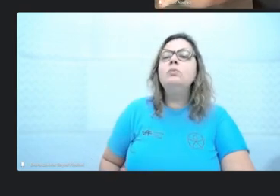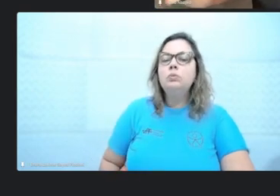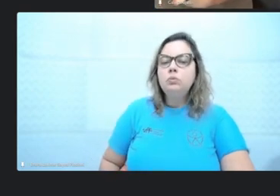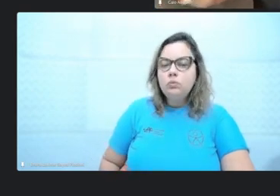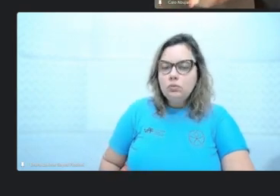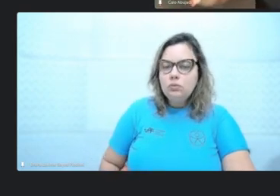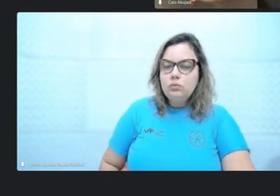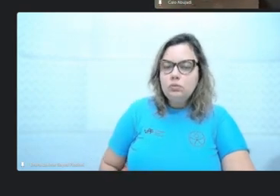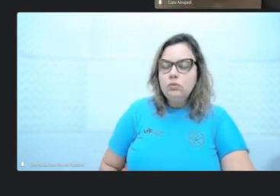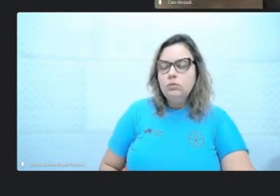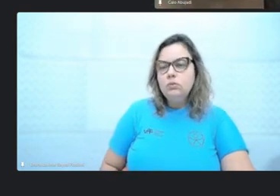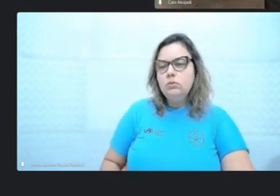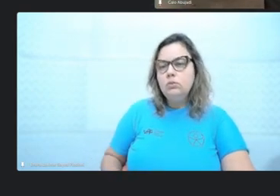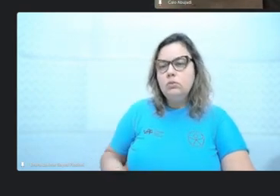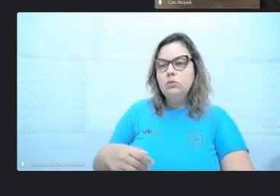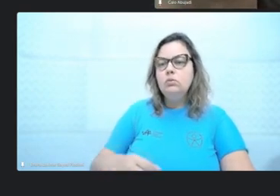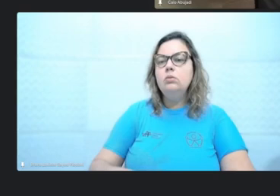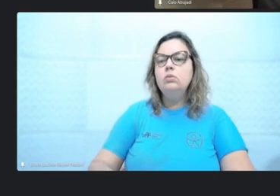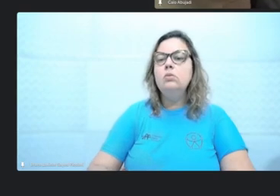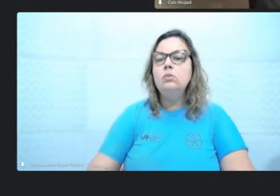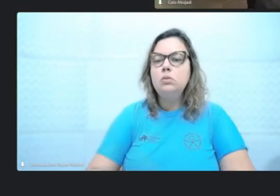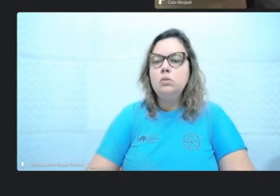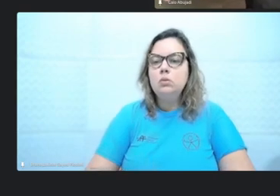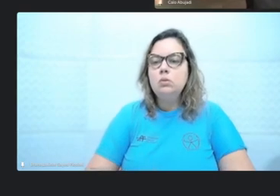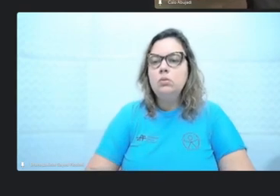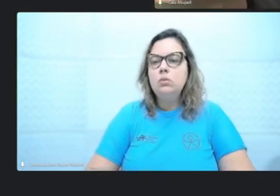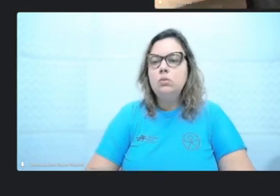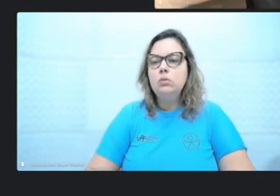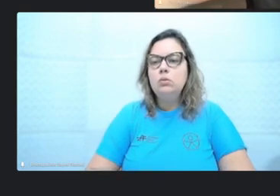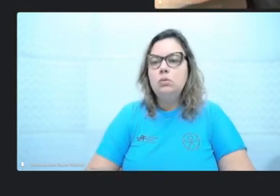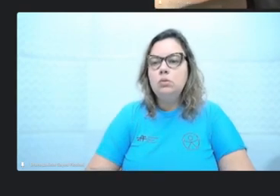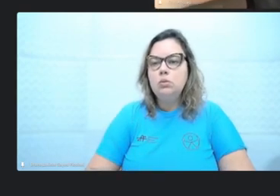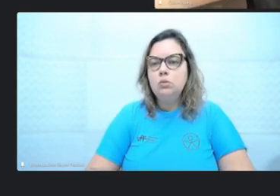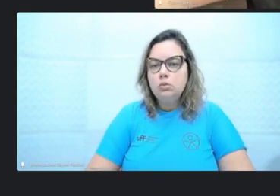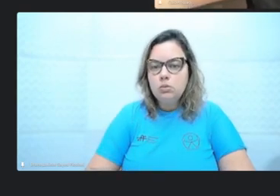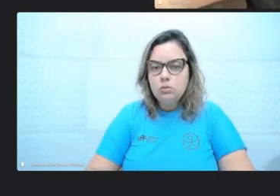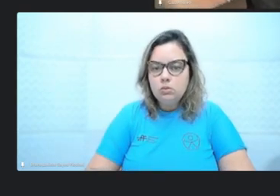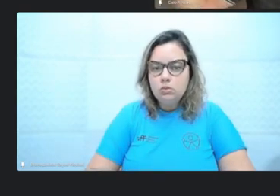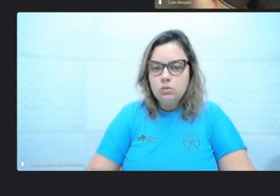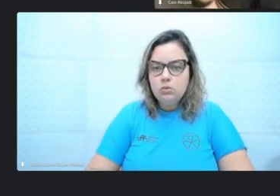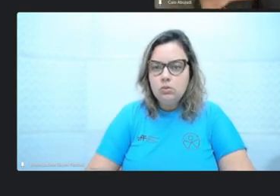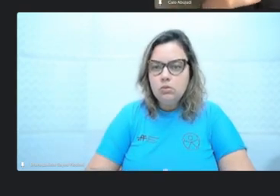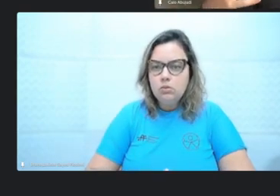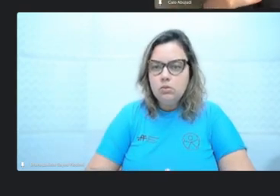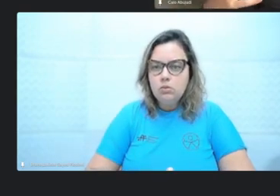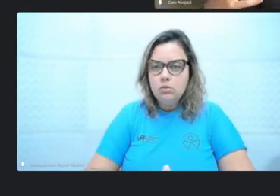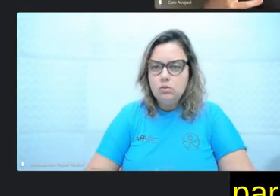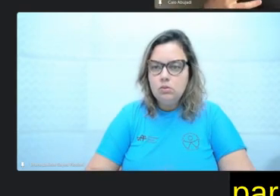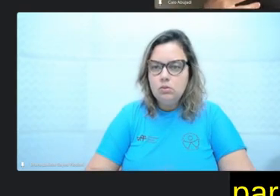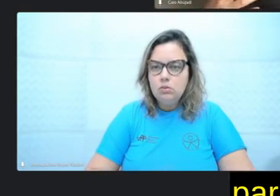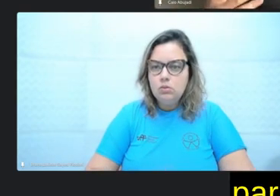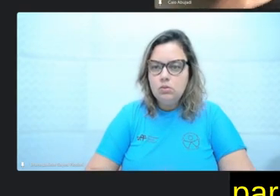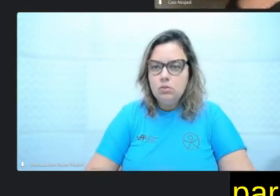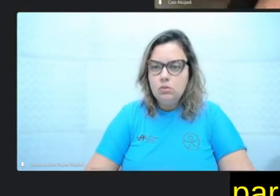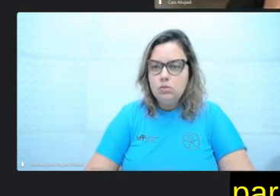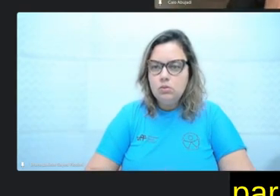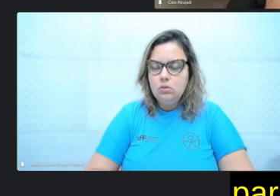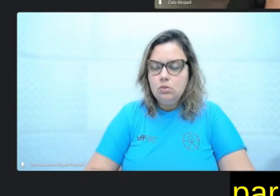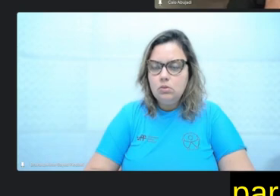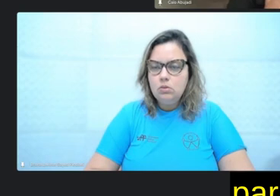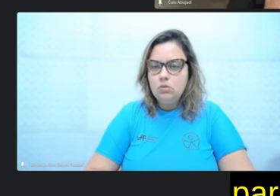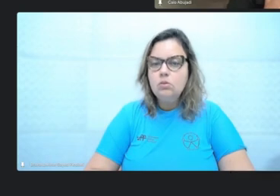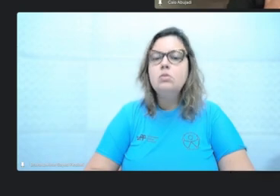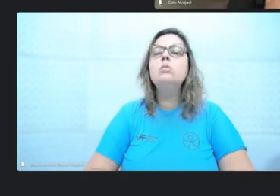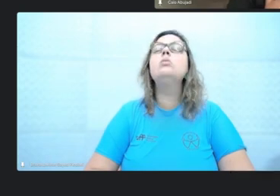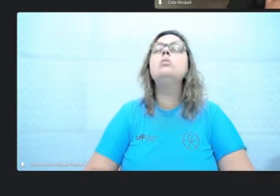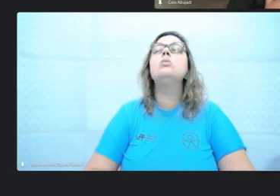importante, tá? É muito importante mesmo, mas as terapias vão... É um enriquecimento do ecossistema para que as informações